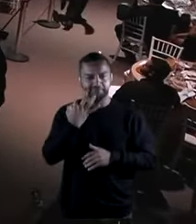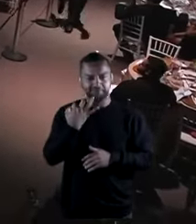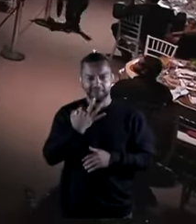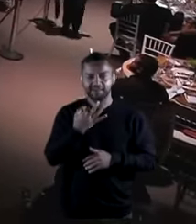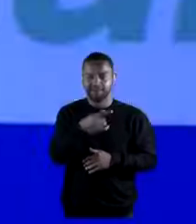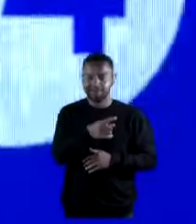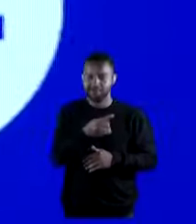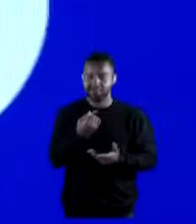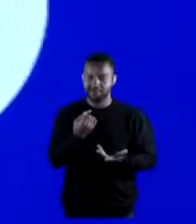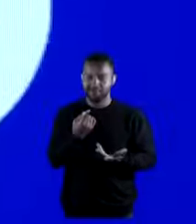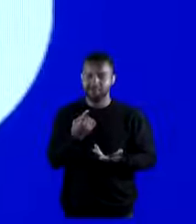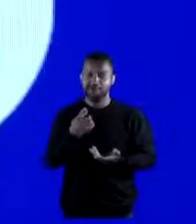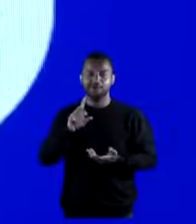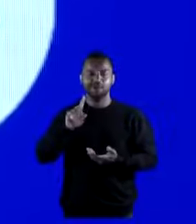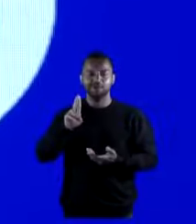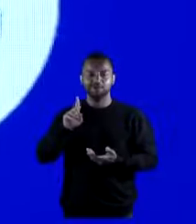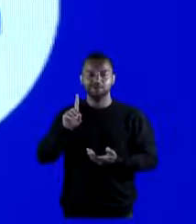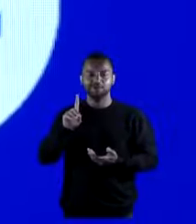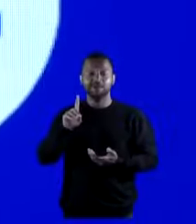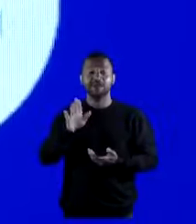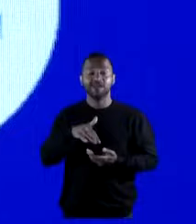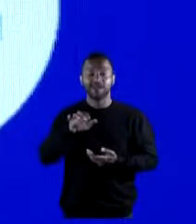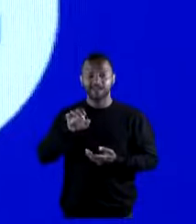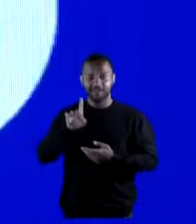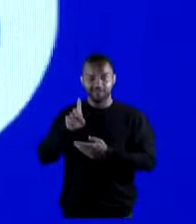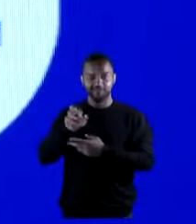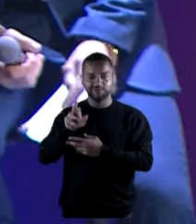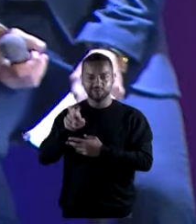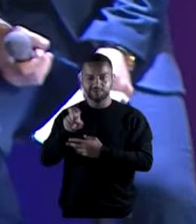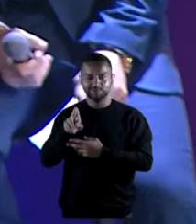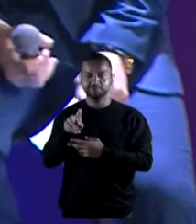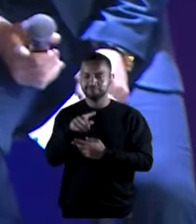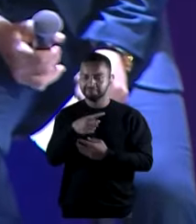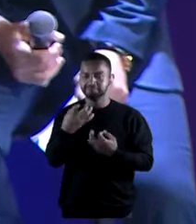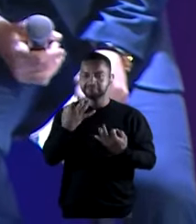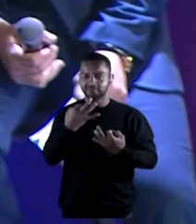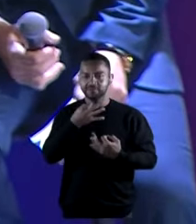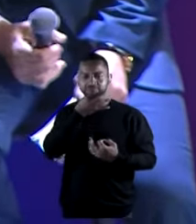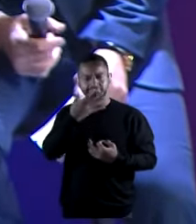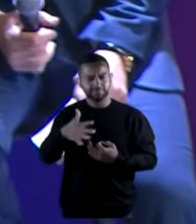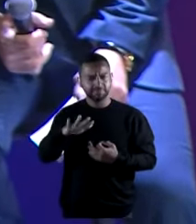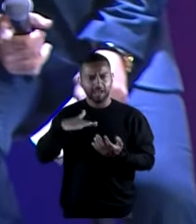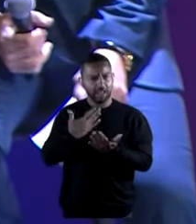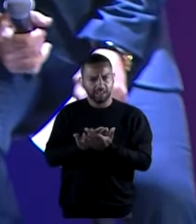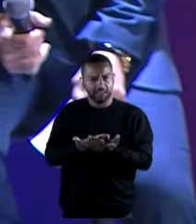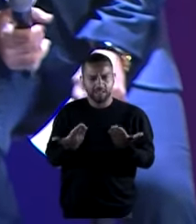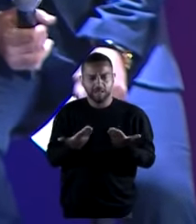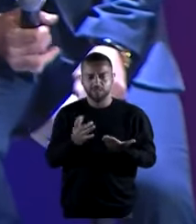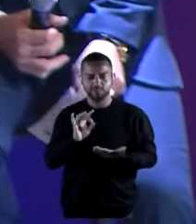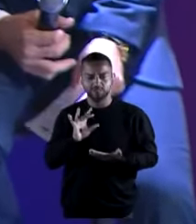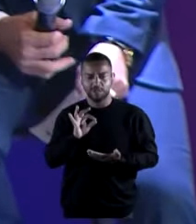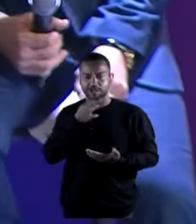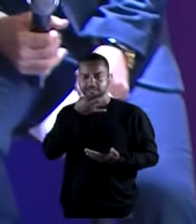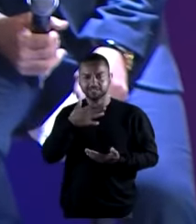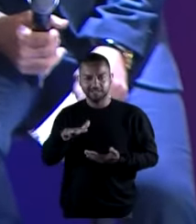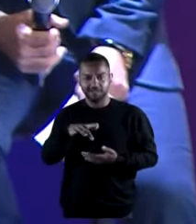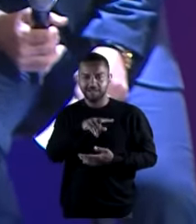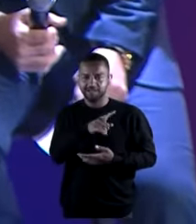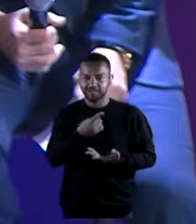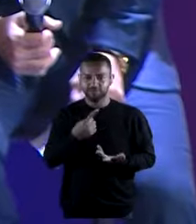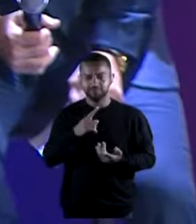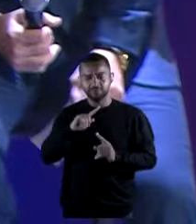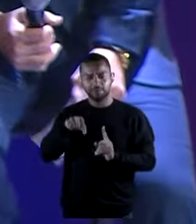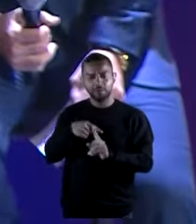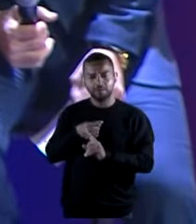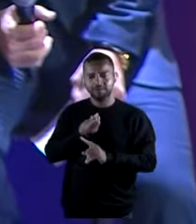Recebendo assim elogio do Edu Dracena. Aliás, Edu Dracena só representante do Santos até agora, hein? Ah, é. Vamos ver. Falar depois do Edu Dracena